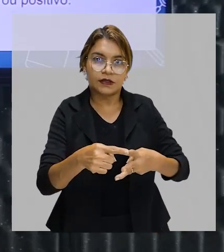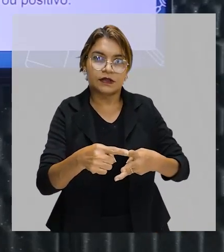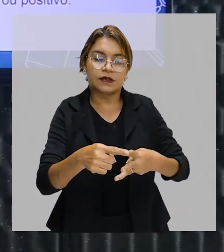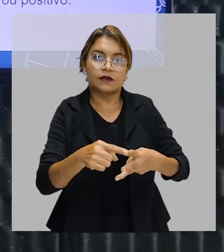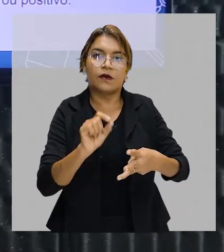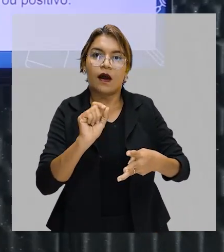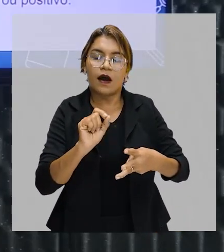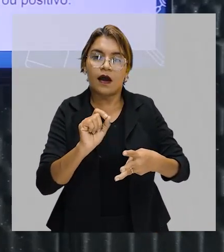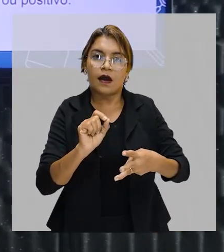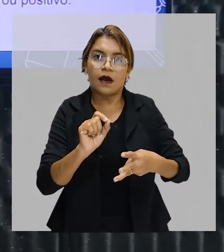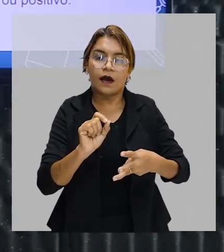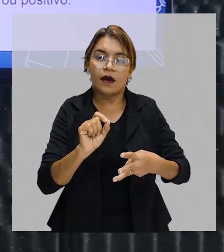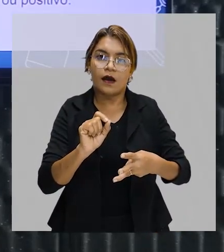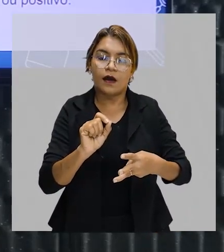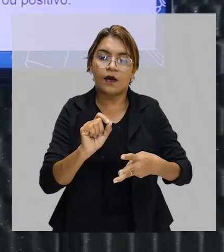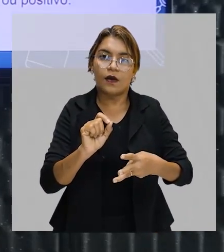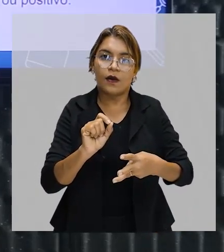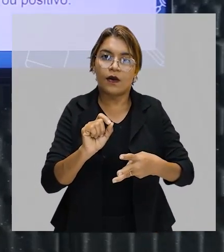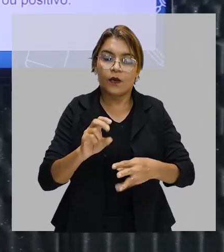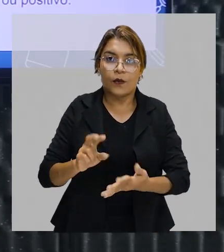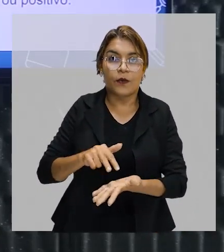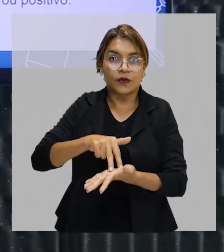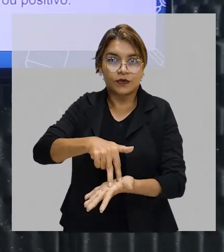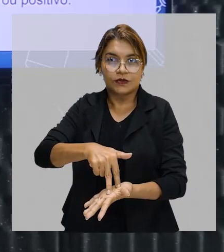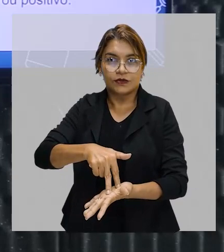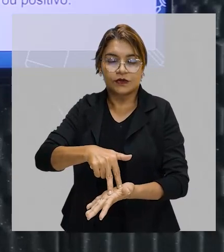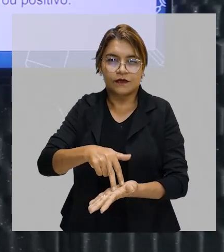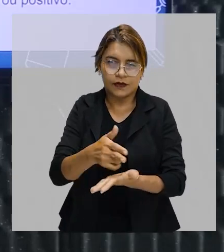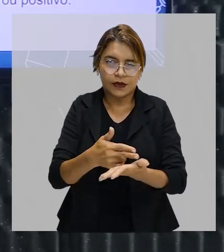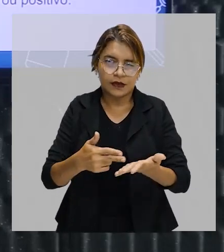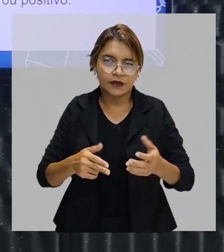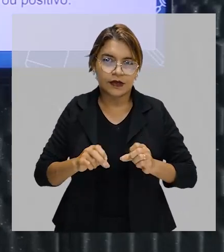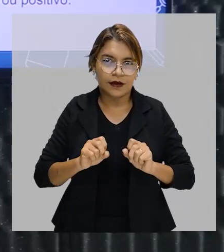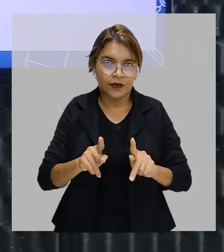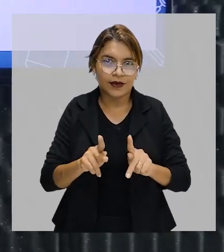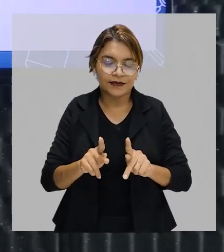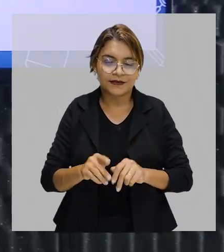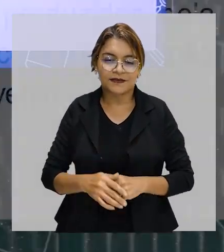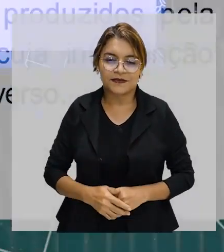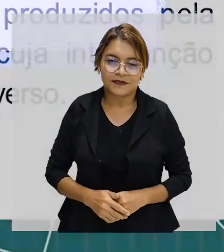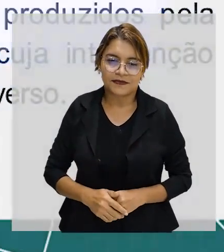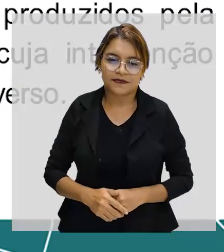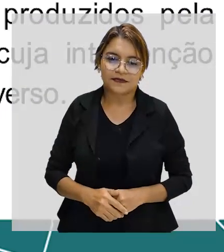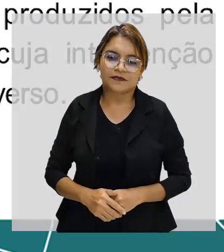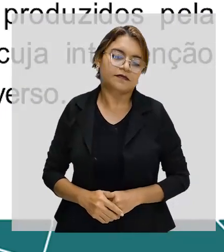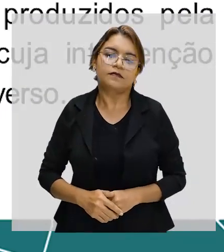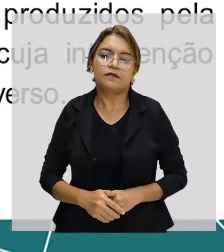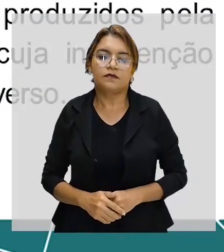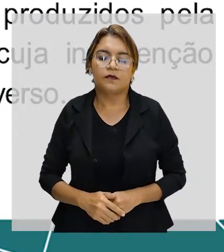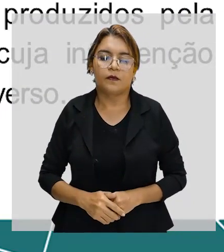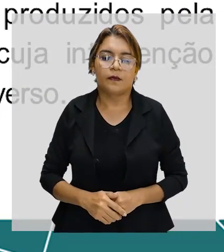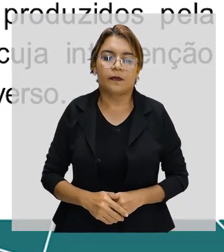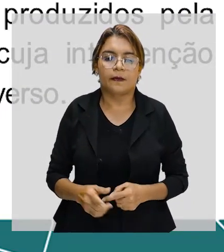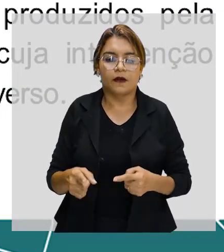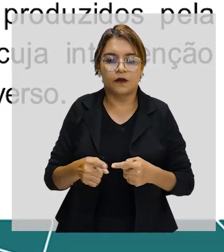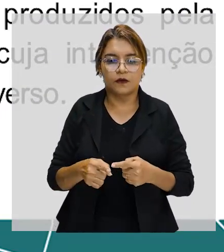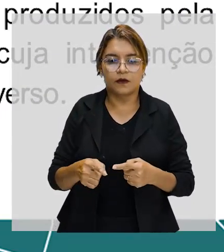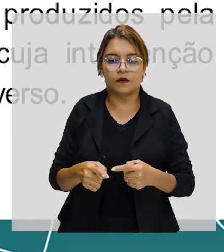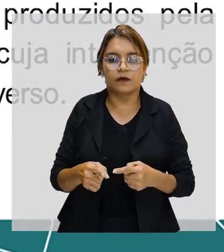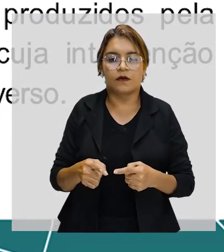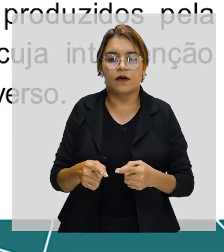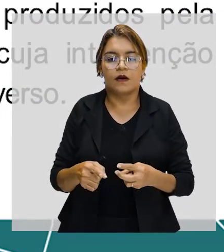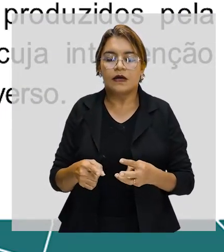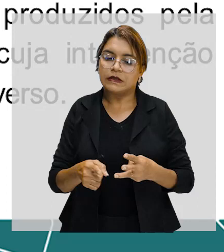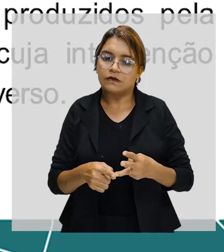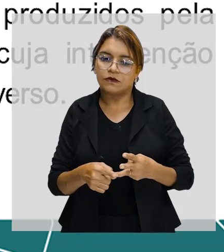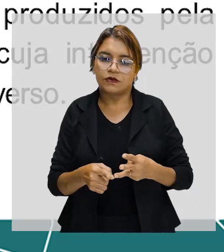positivo, certo? Desenha essa escadinha aí, rapidão. Vamos lá então. O estado teológico é o nosso primeiro